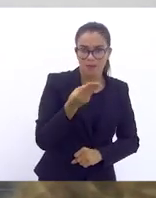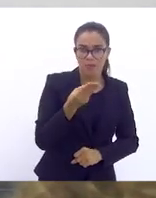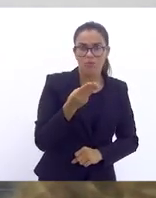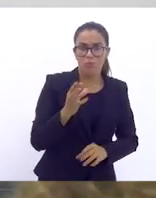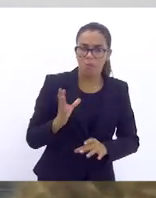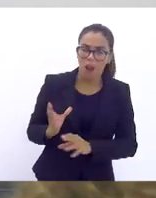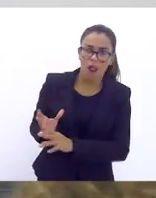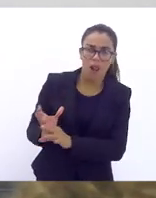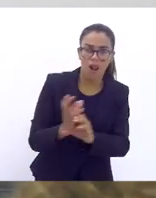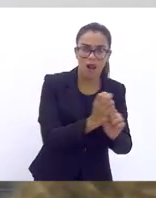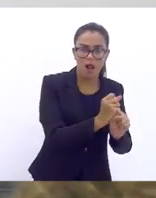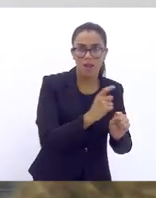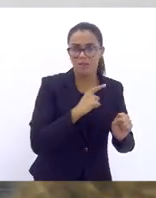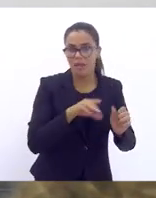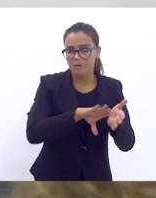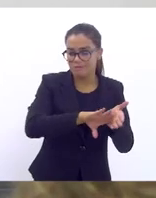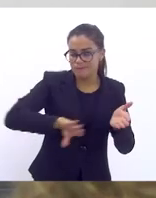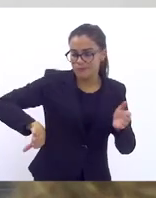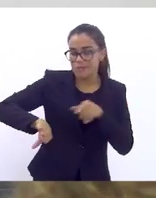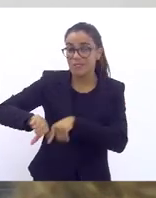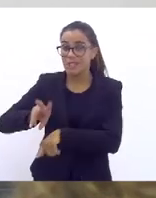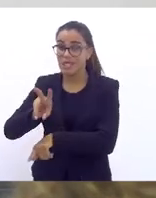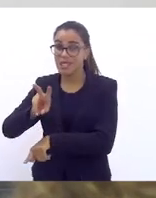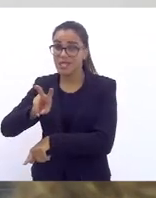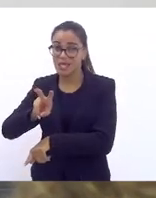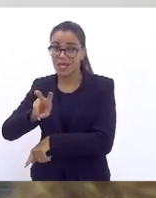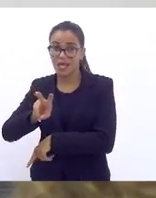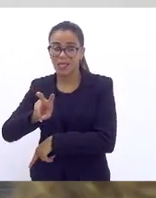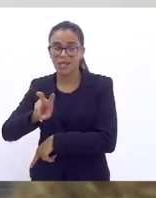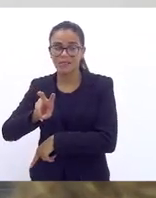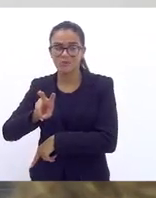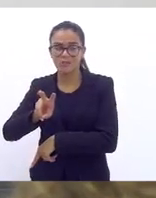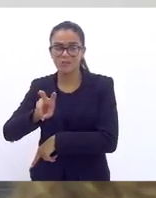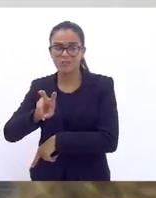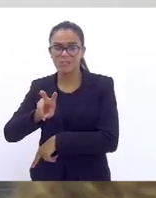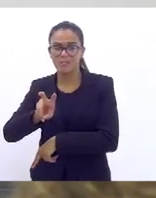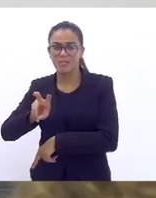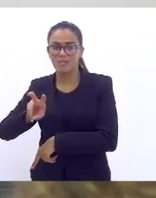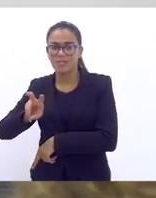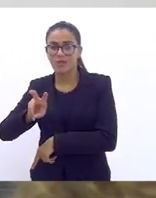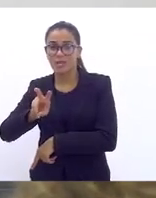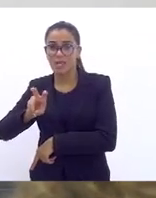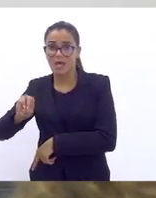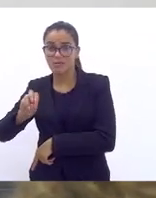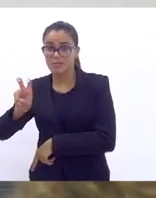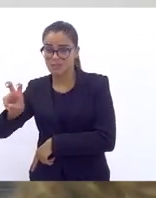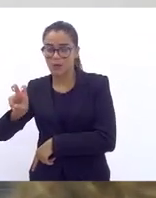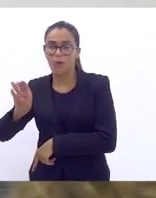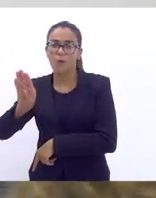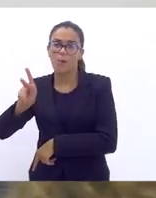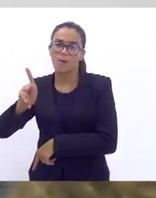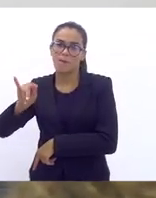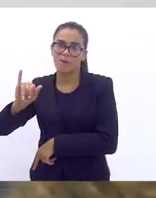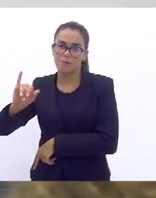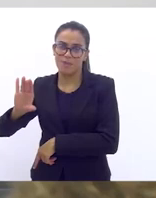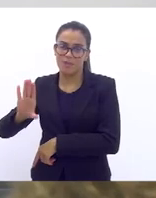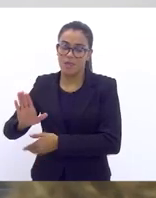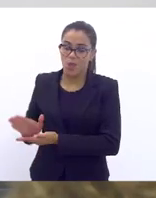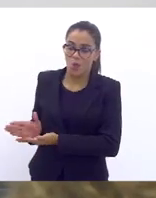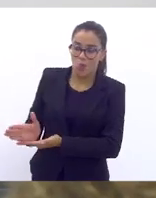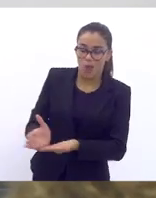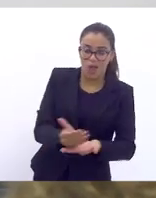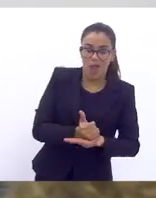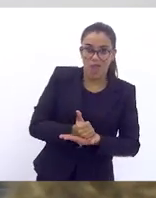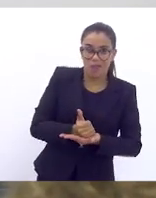eu tenho 500 mil 505 mil para ser mais preciso de crescimento do PIB e uma arrecadação de